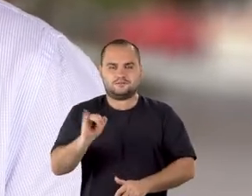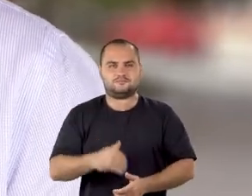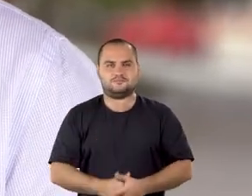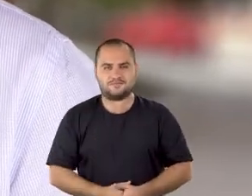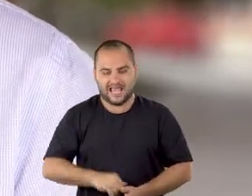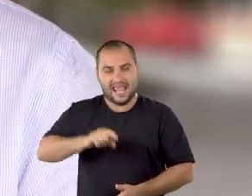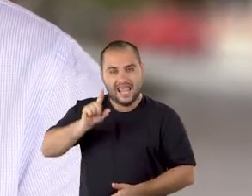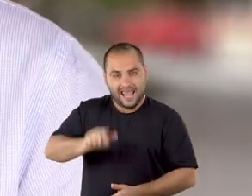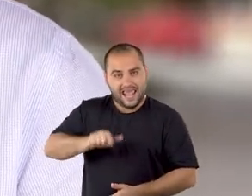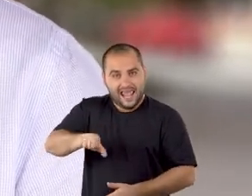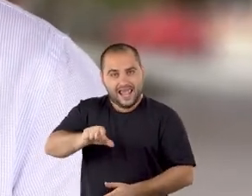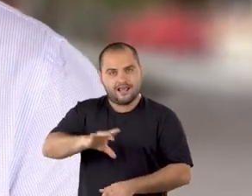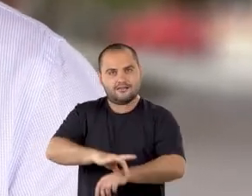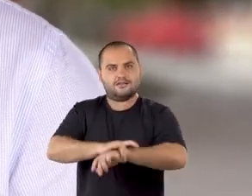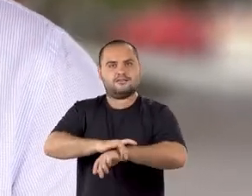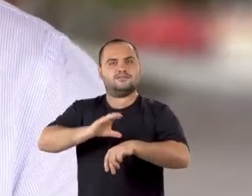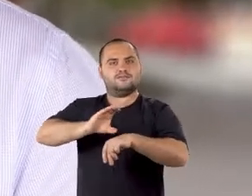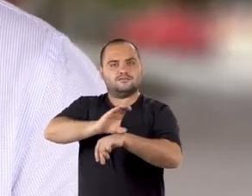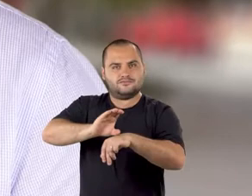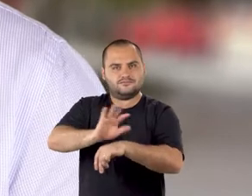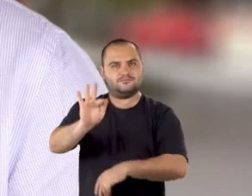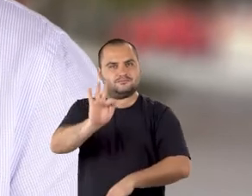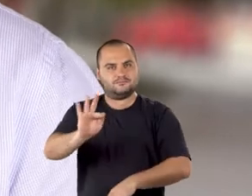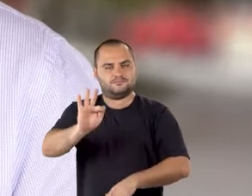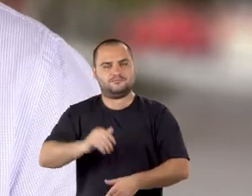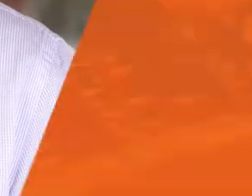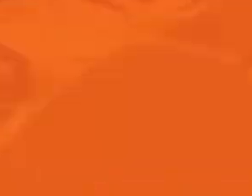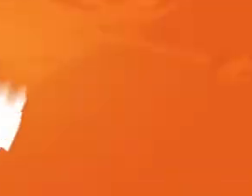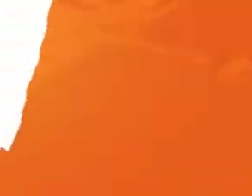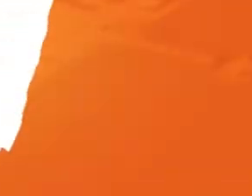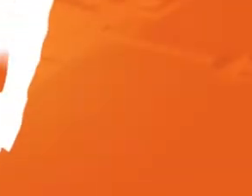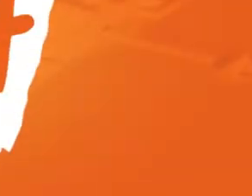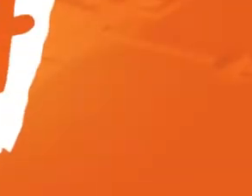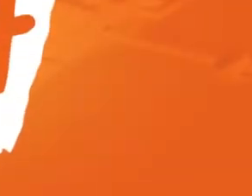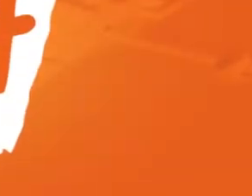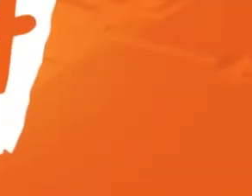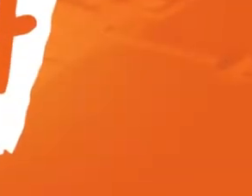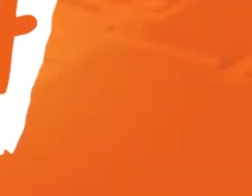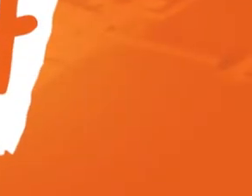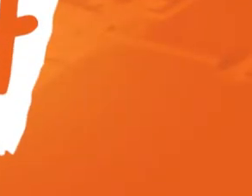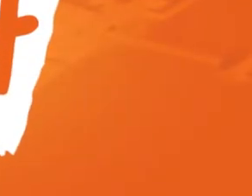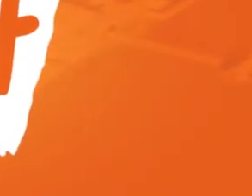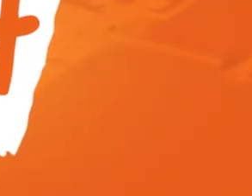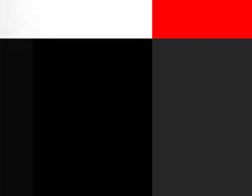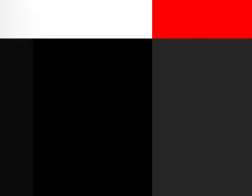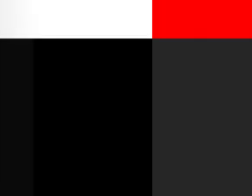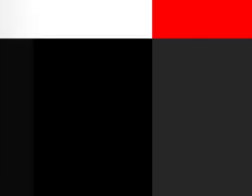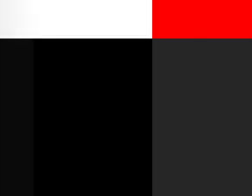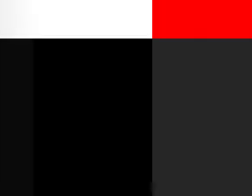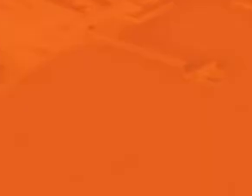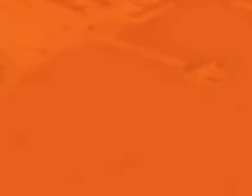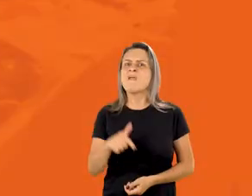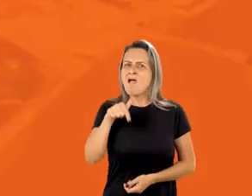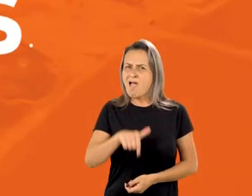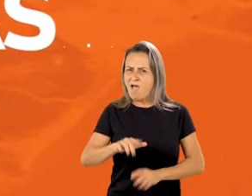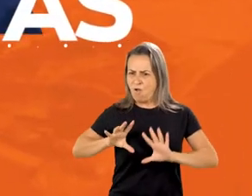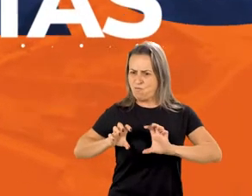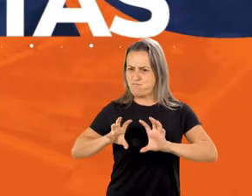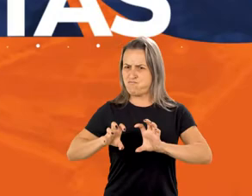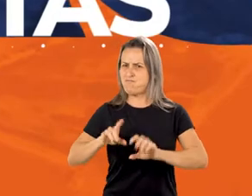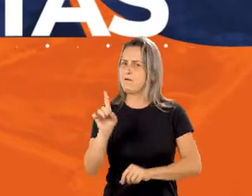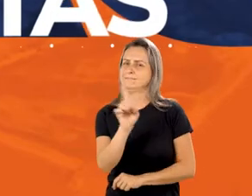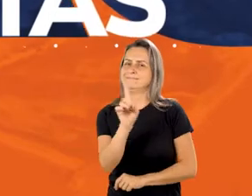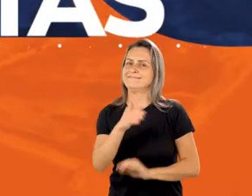Itajaí. Isso é uma garantia da Constituição Federal. É 77. Aqui não